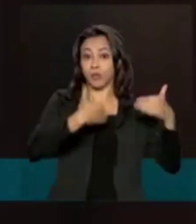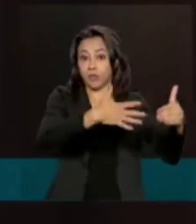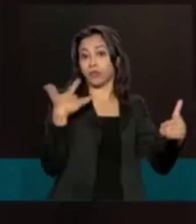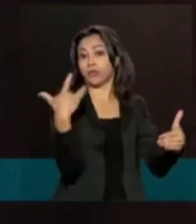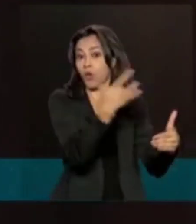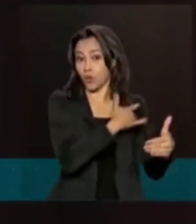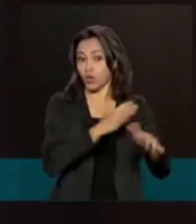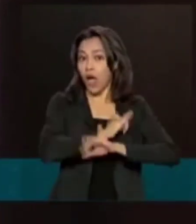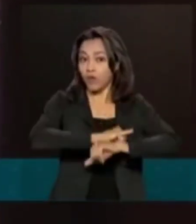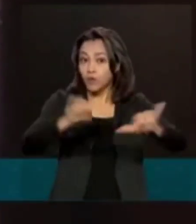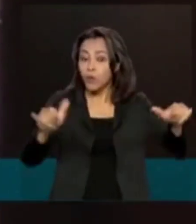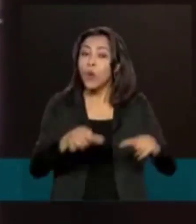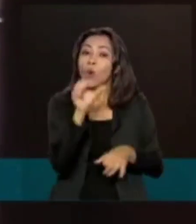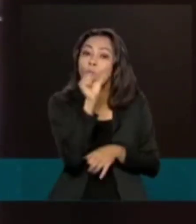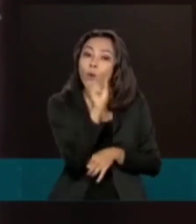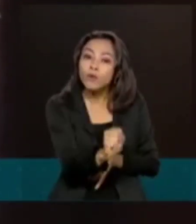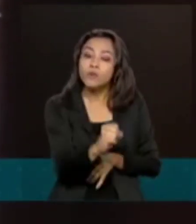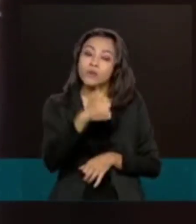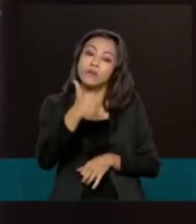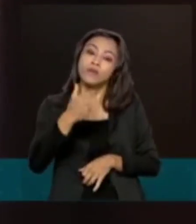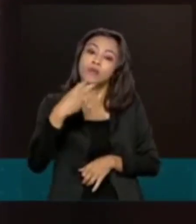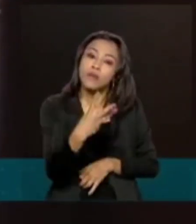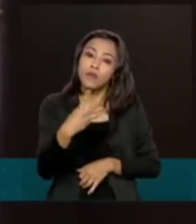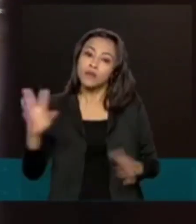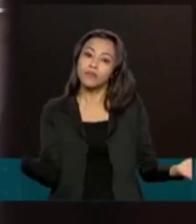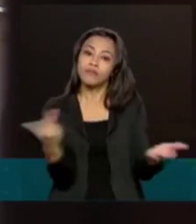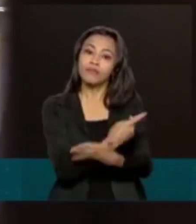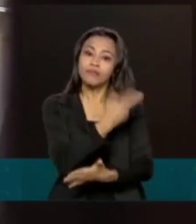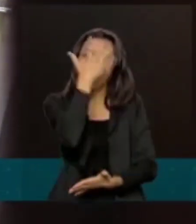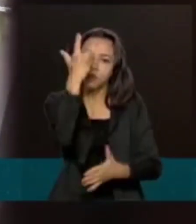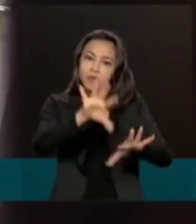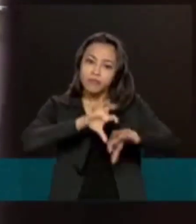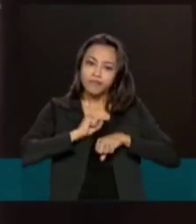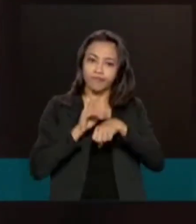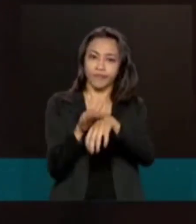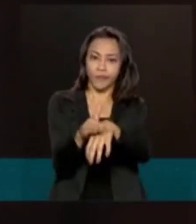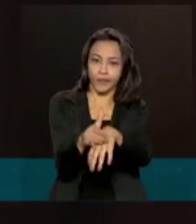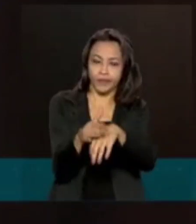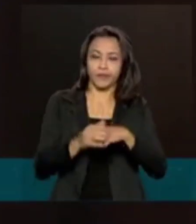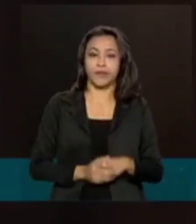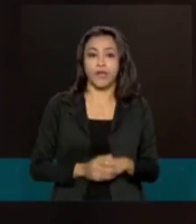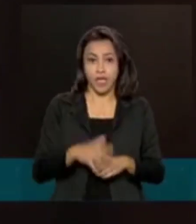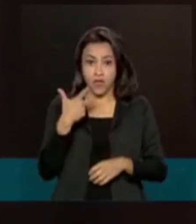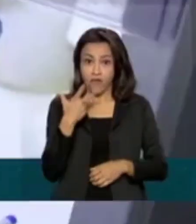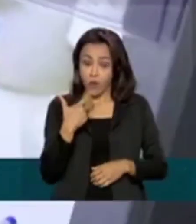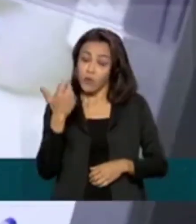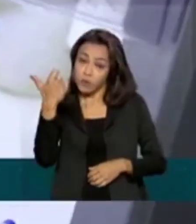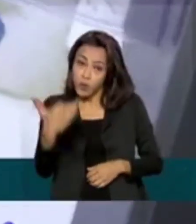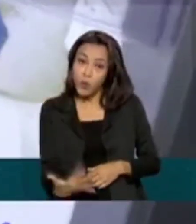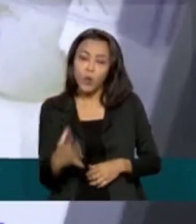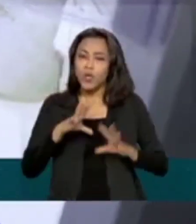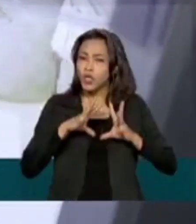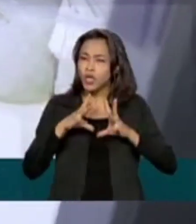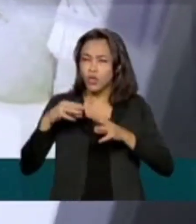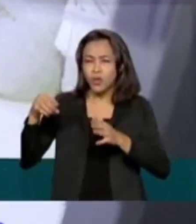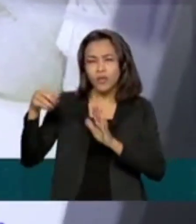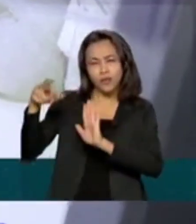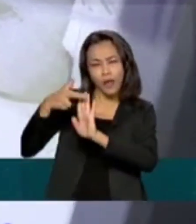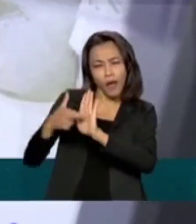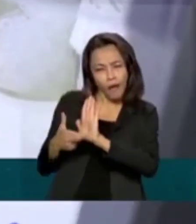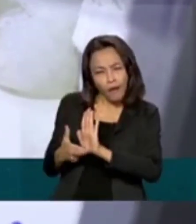país 813 casos da doença. A pasta informou ainda que todas as medidas indicadas pela OMS já